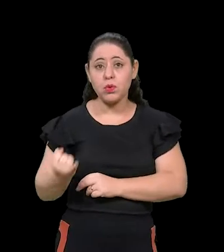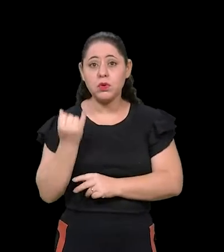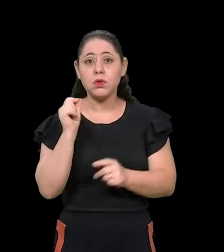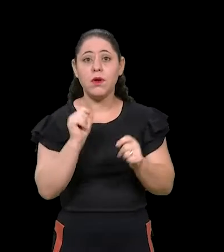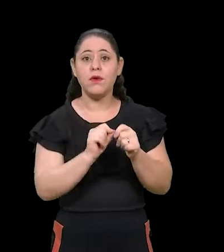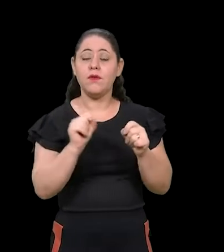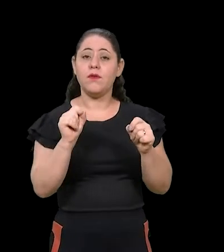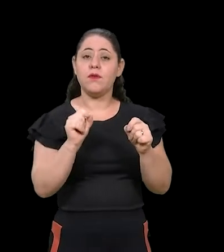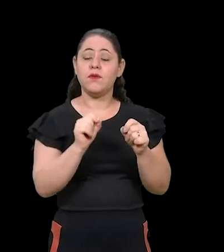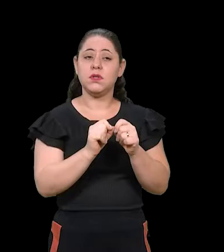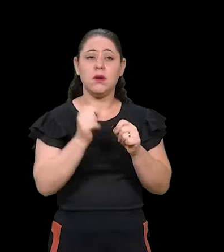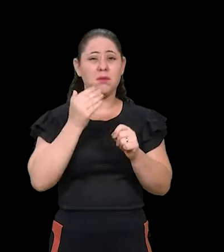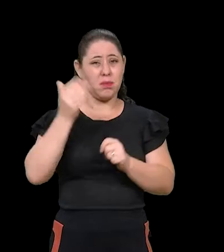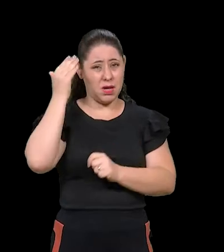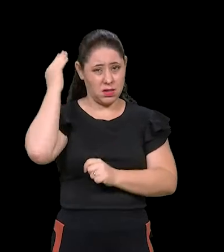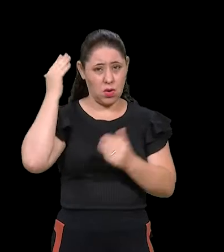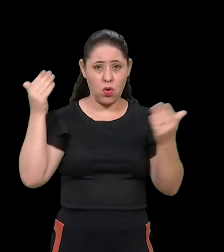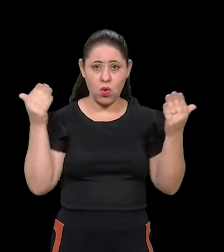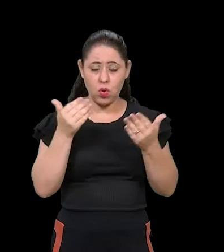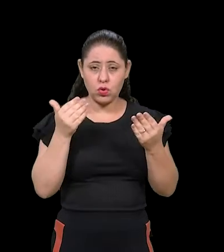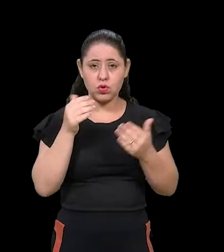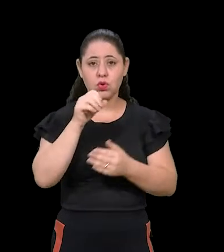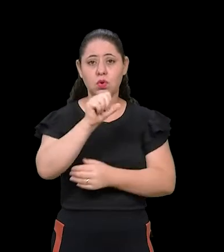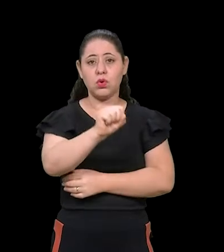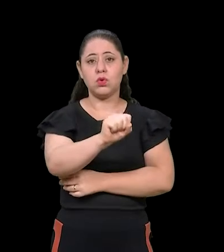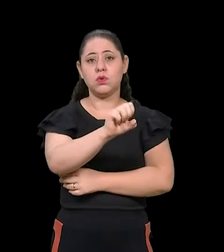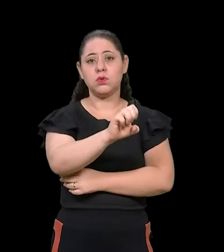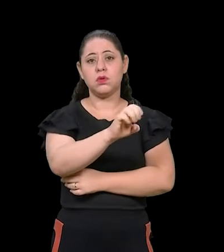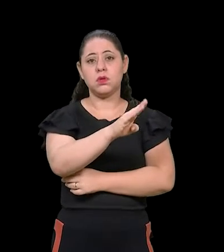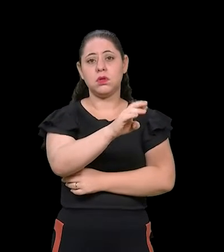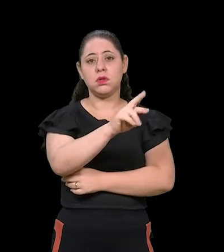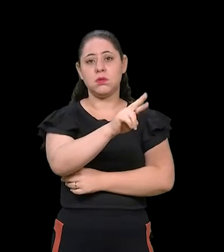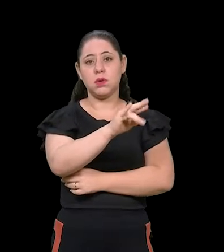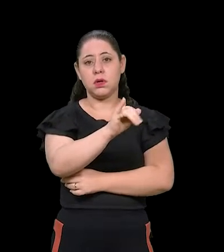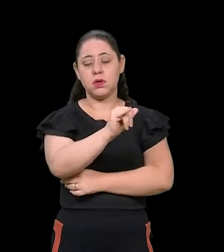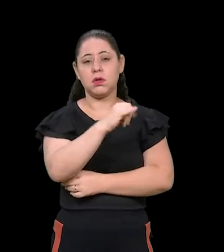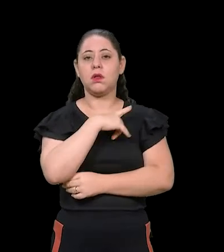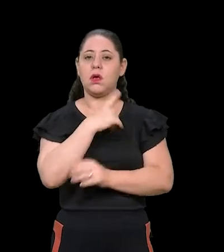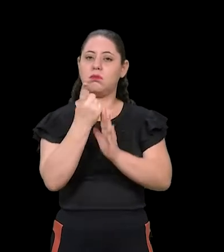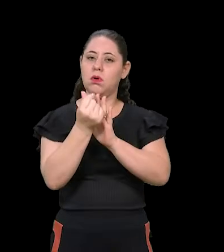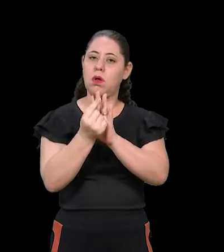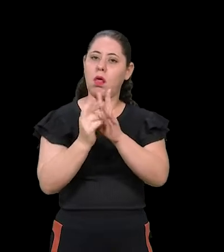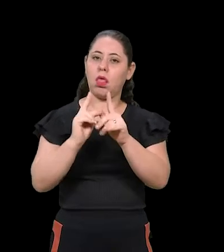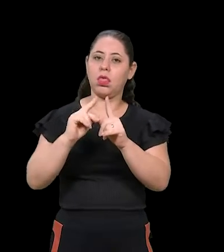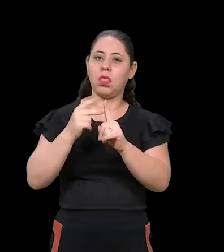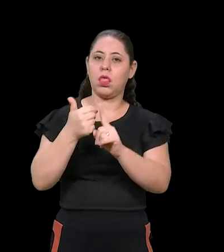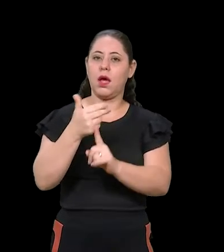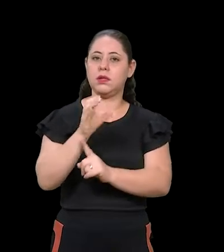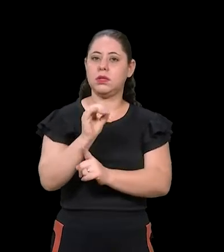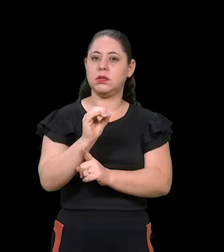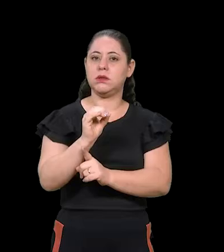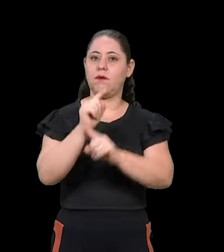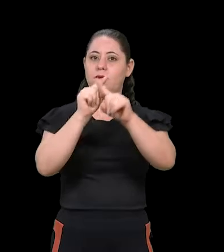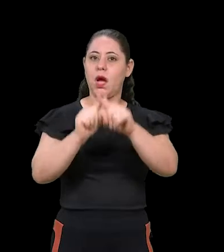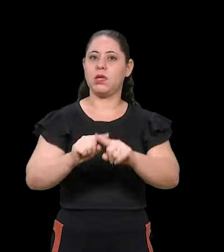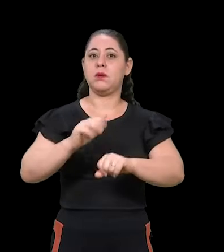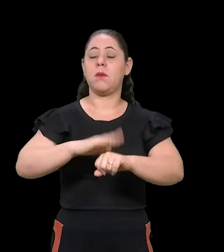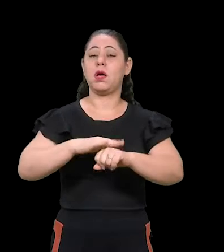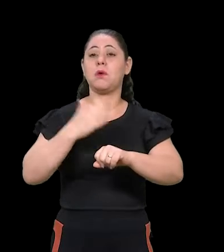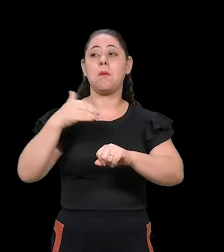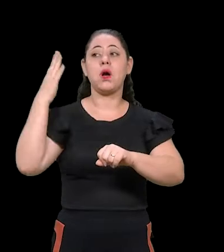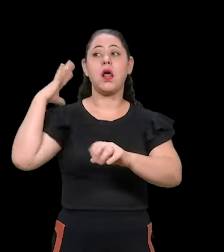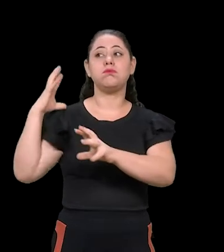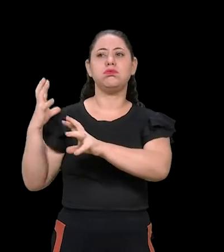oportunidade muito grande de fazer, né? Naquele tempo, hoje o Sebrae, né, vamos colocar assim, hoje o Sebrae tem um orçamento 10 vezes maior do que